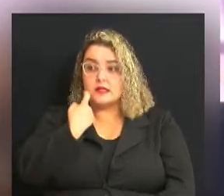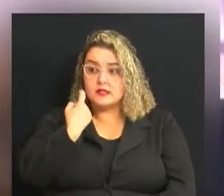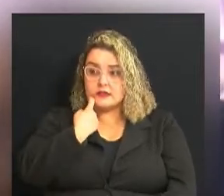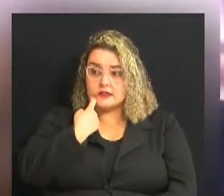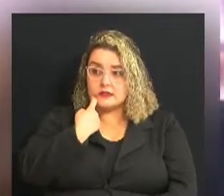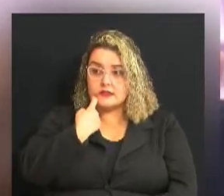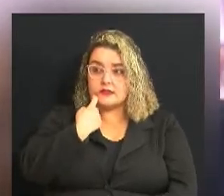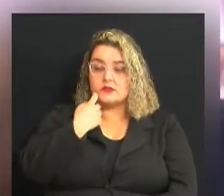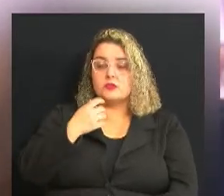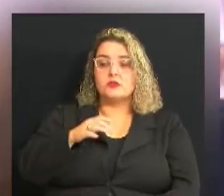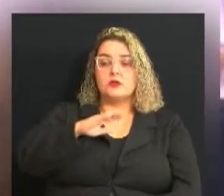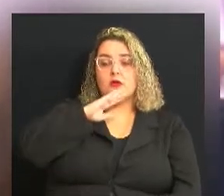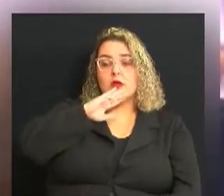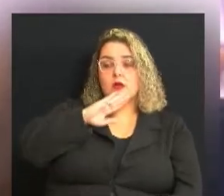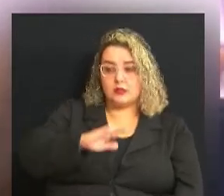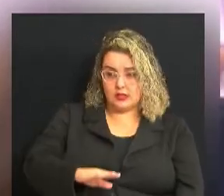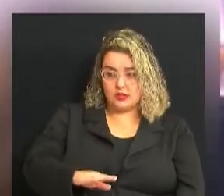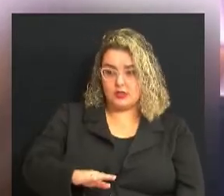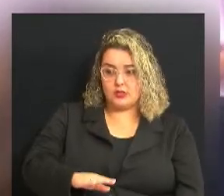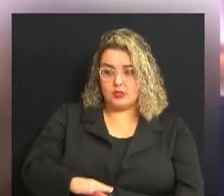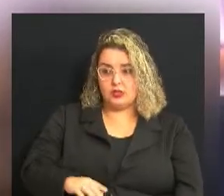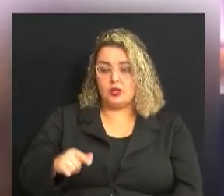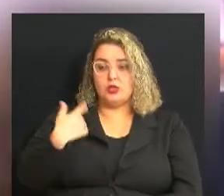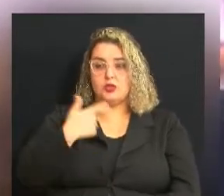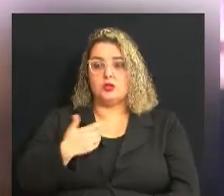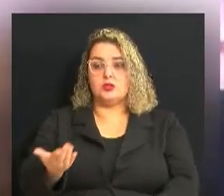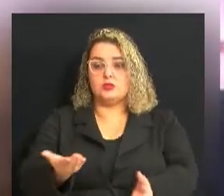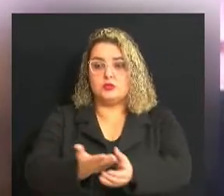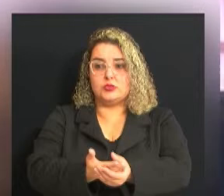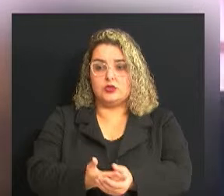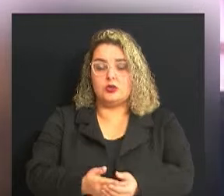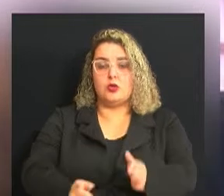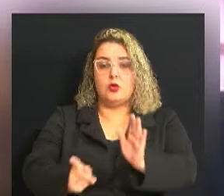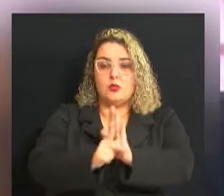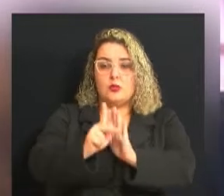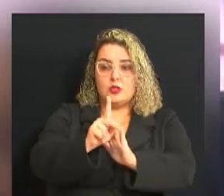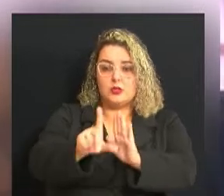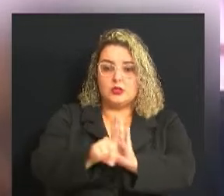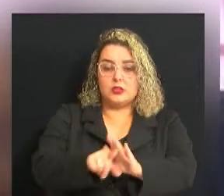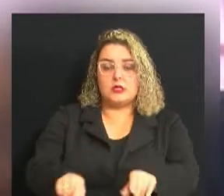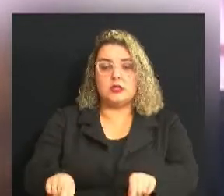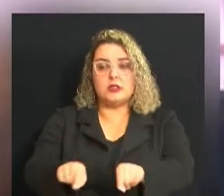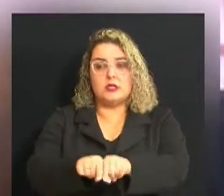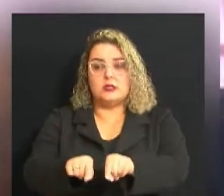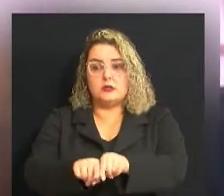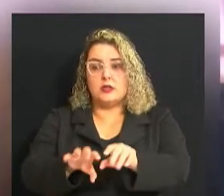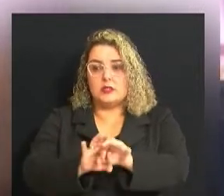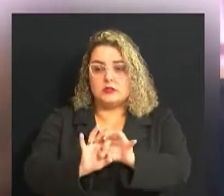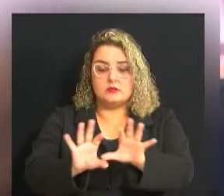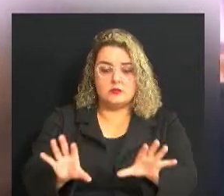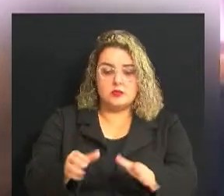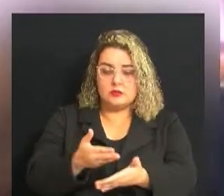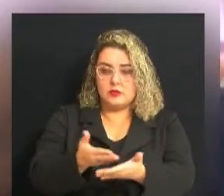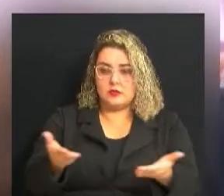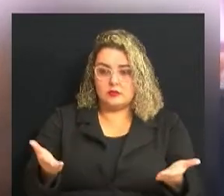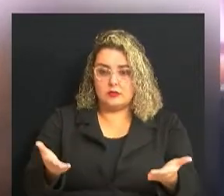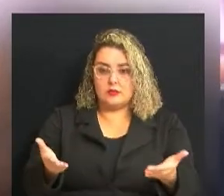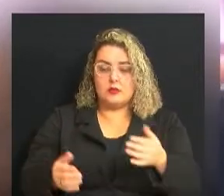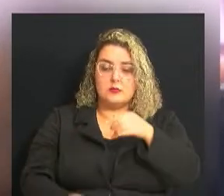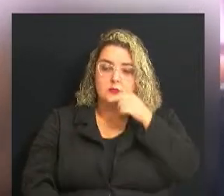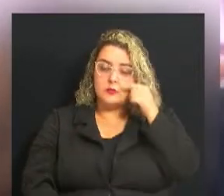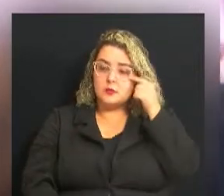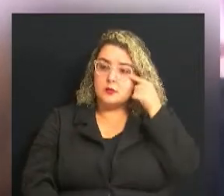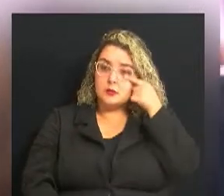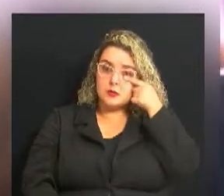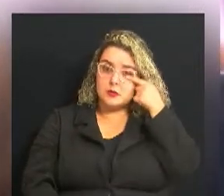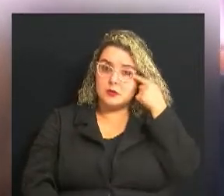da tarde, a gente deve protocolar aqui o projeto de lei e também já disponibilizar no